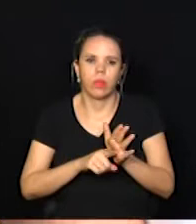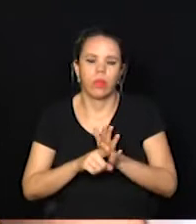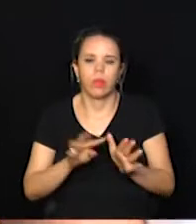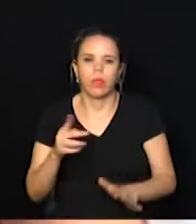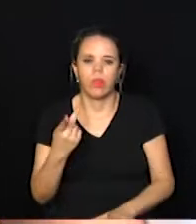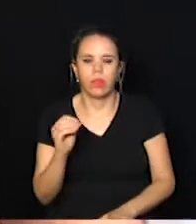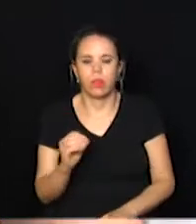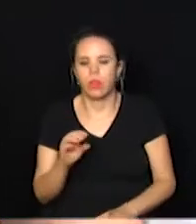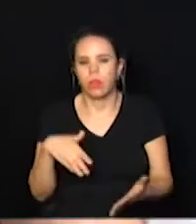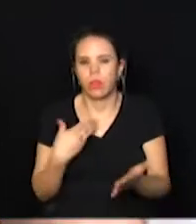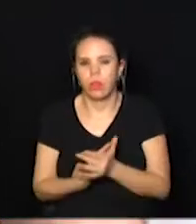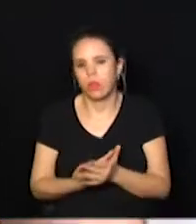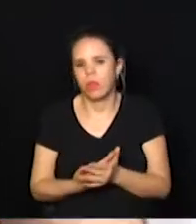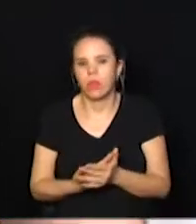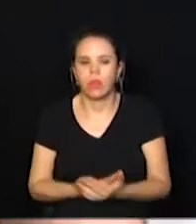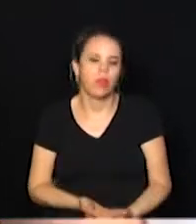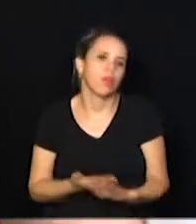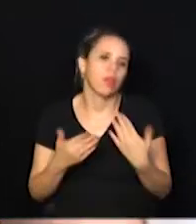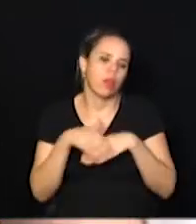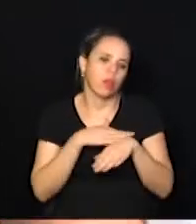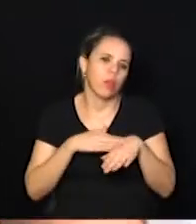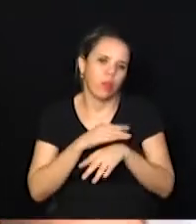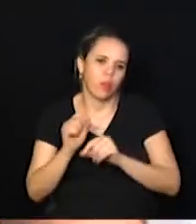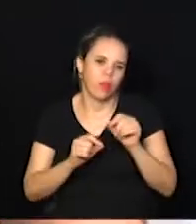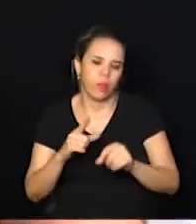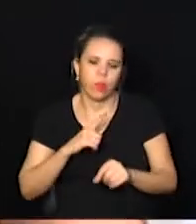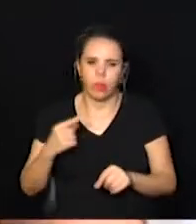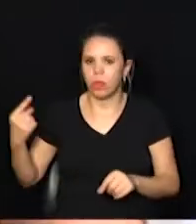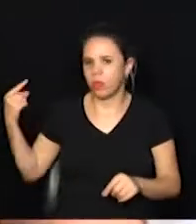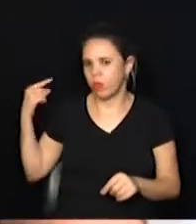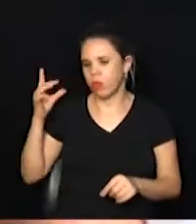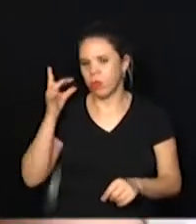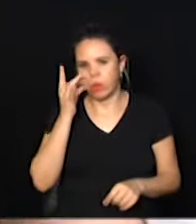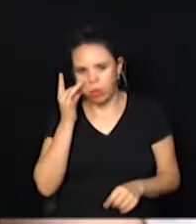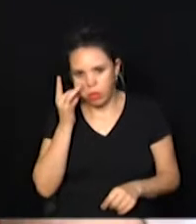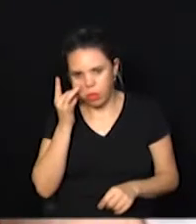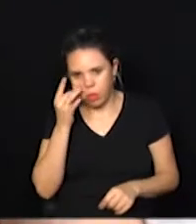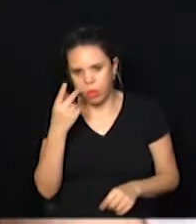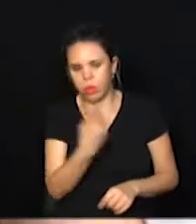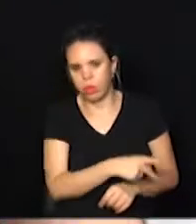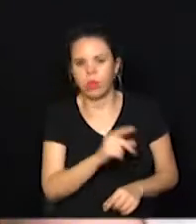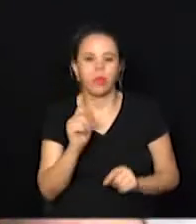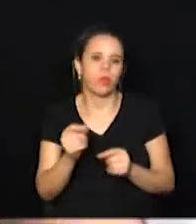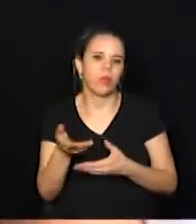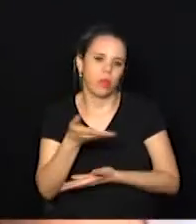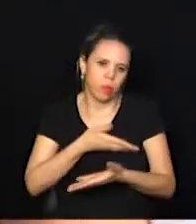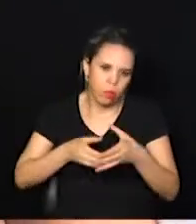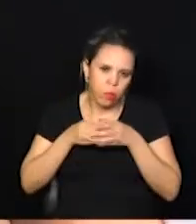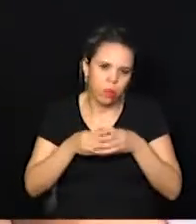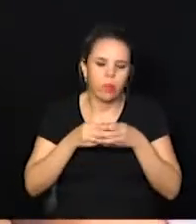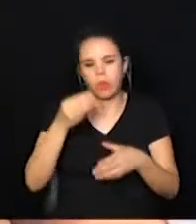Toninho, até conversar também com quem teve presencialmente com ele, quem conviveu, quem tem